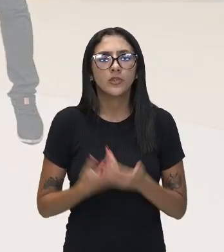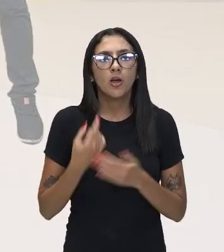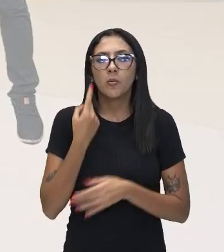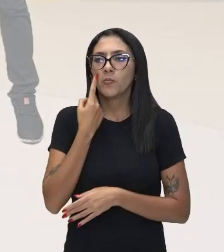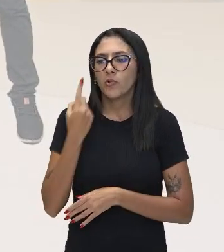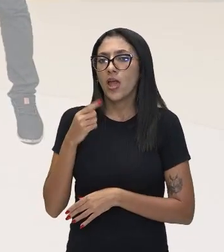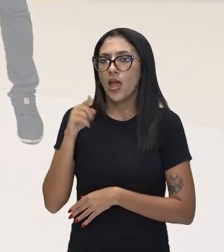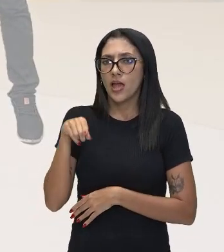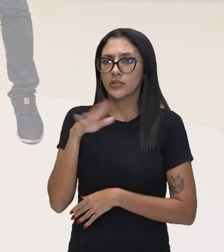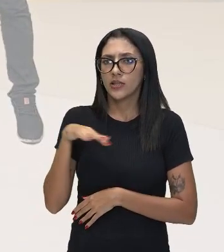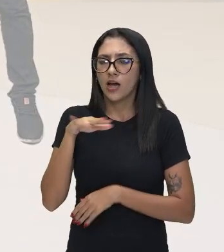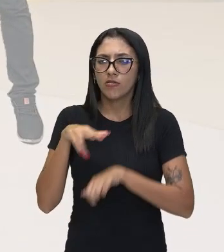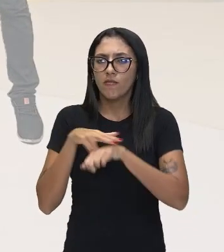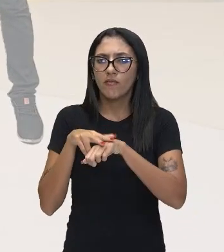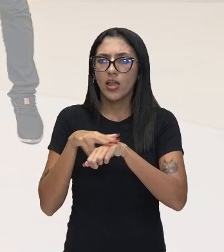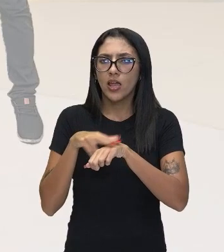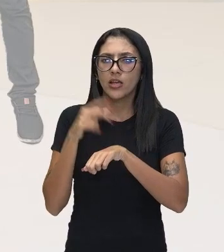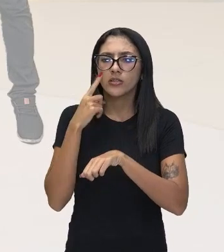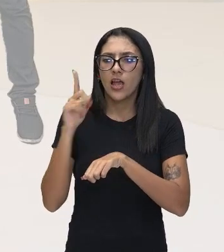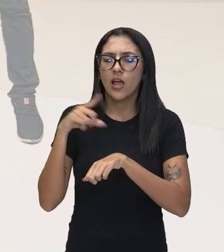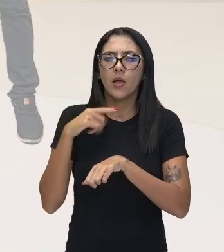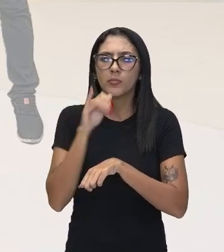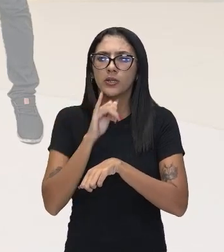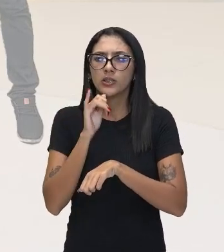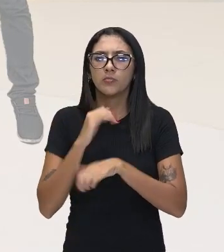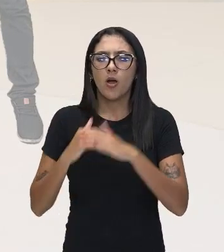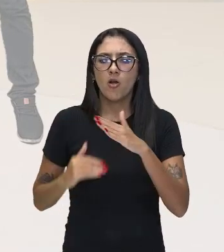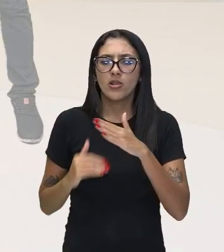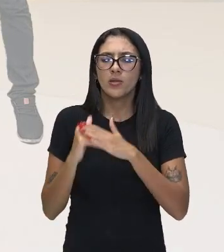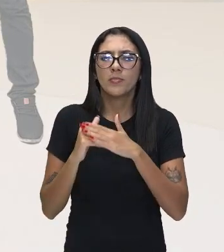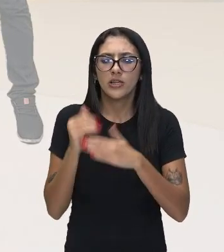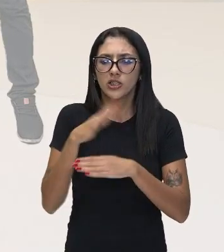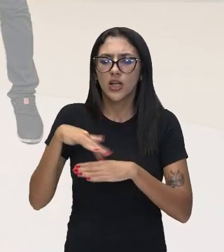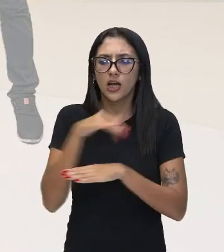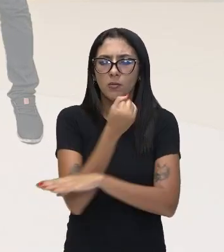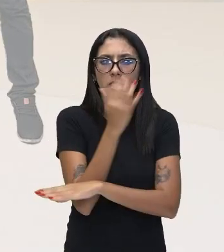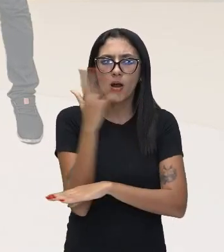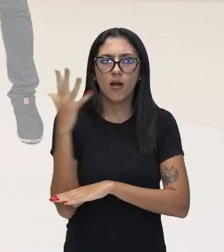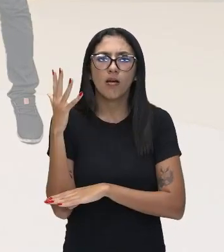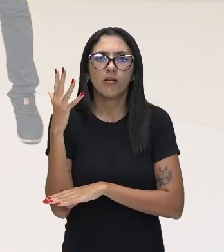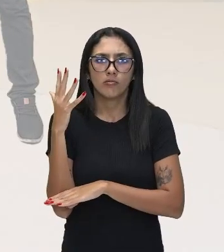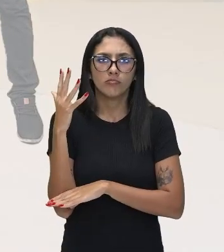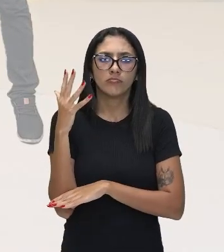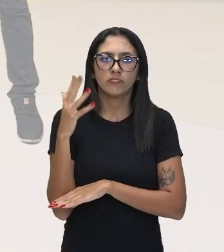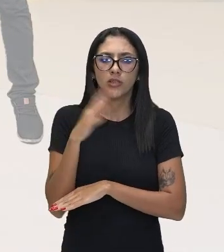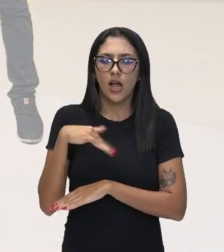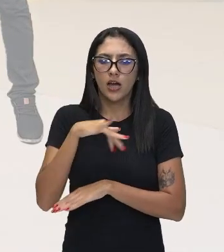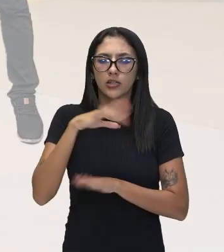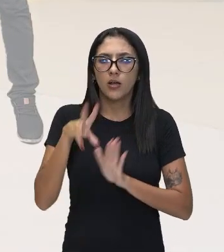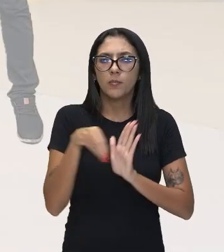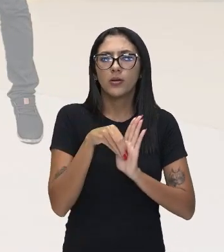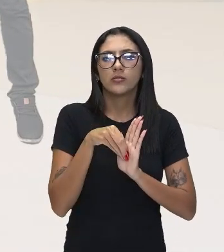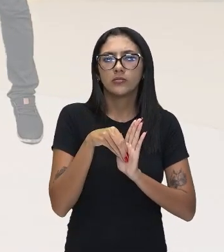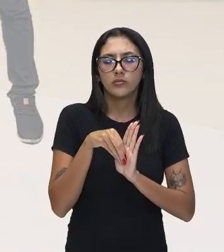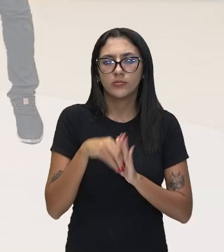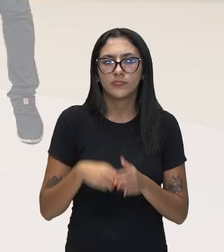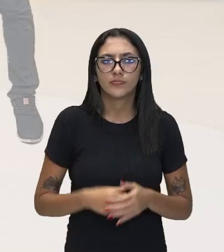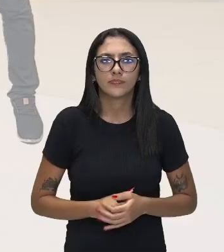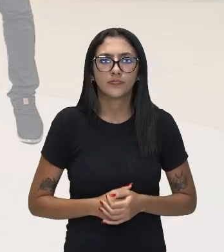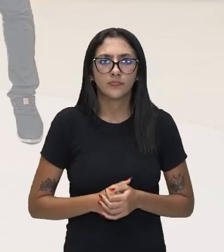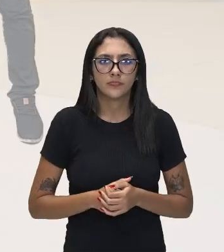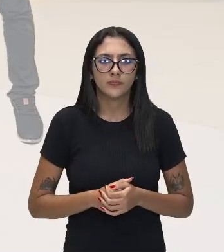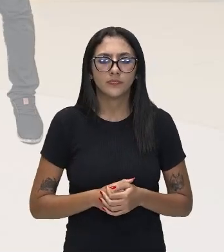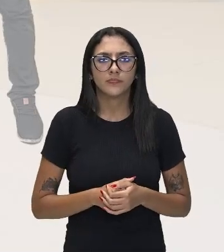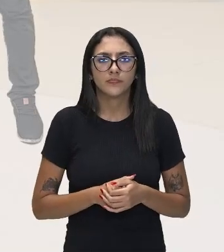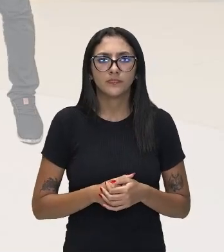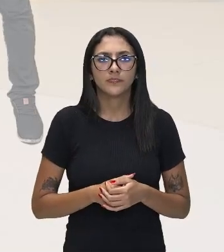amazônico vai, né? E não é uma verdade, tá, professor Eberson? Então, o bioma a Amazônia, ele não vai até, por exemplo,